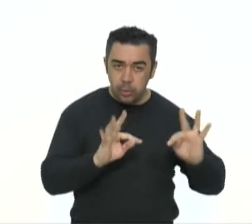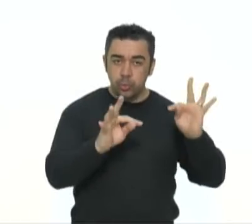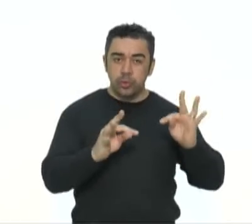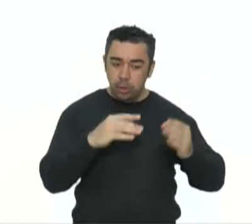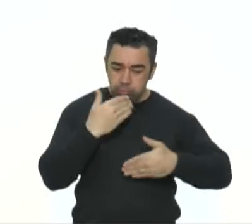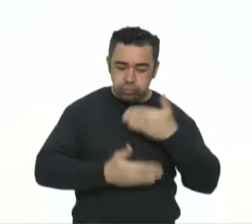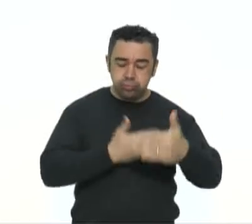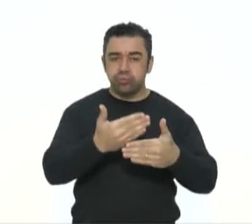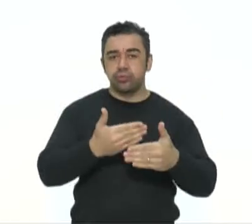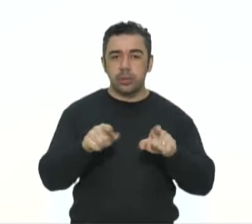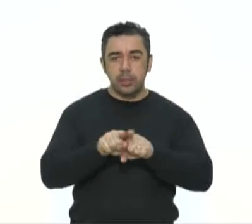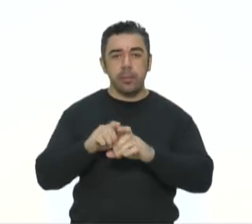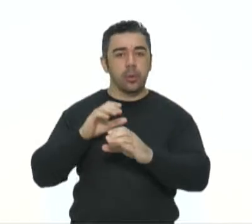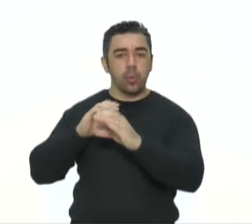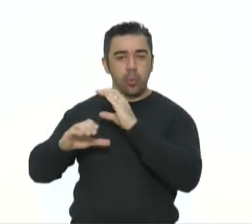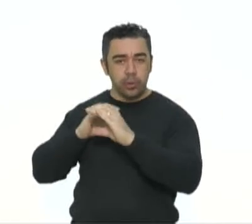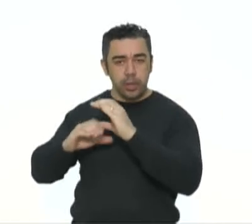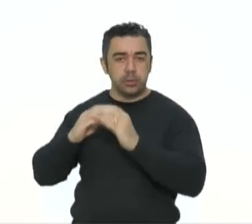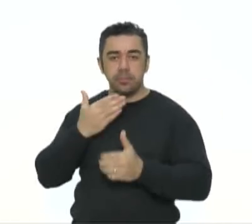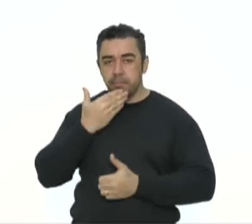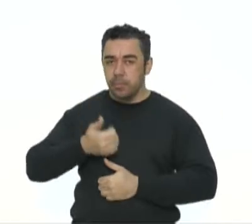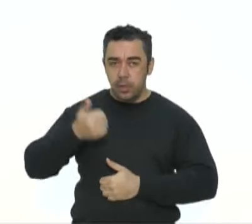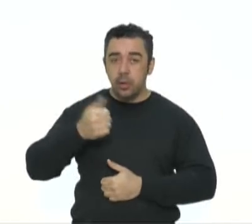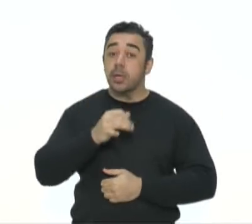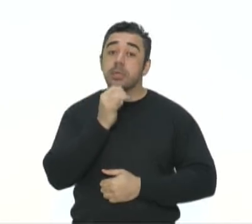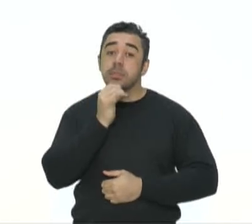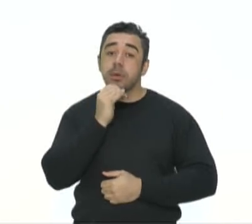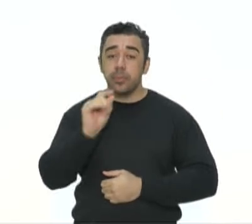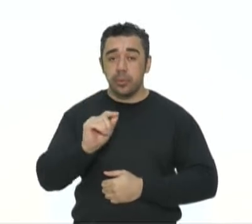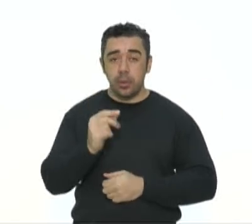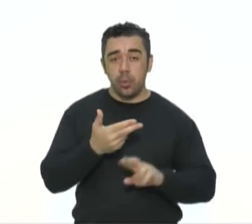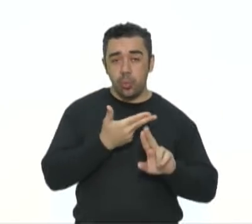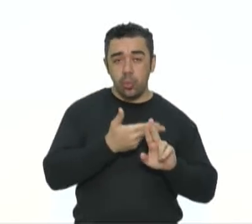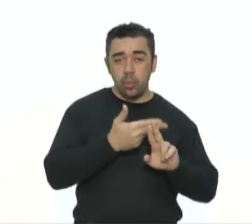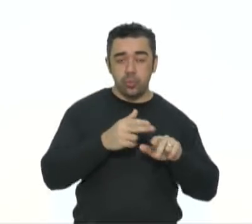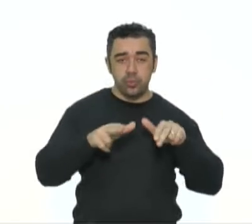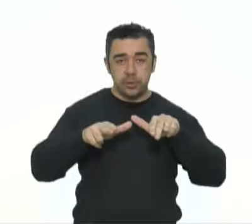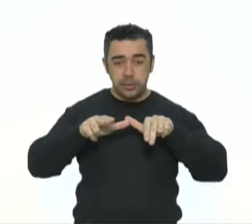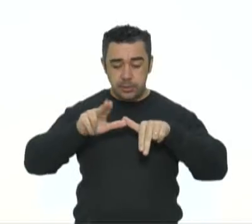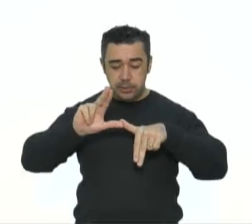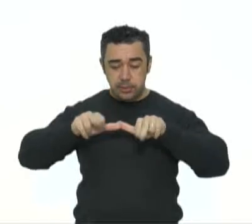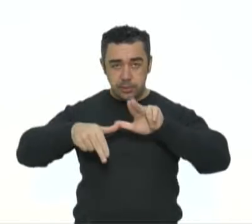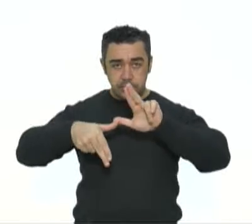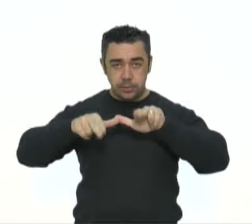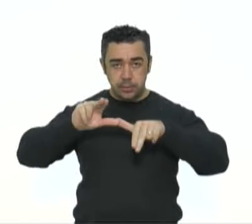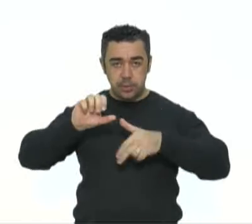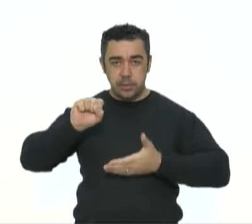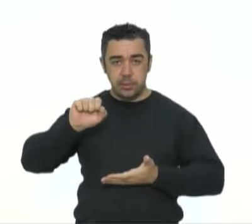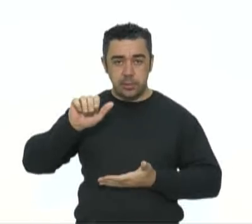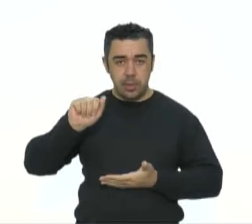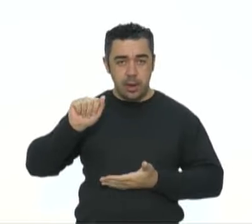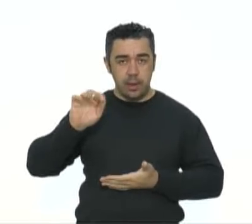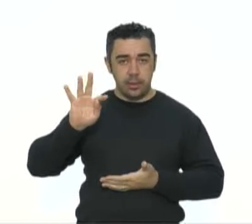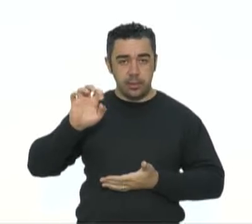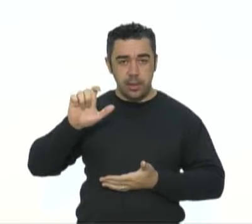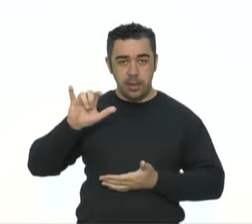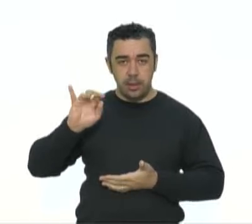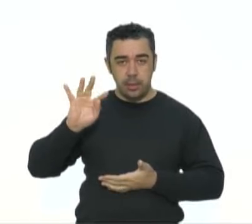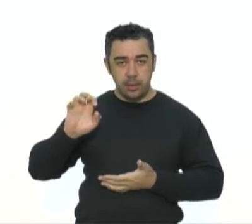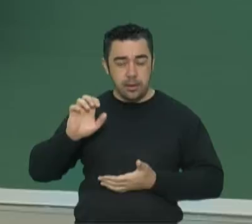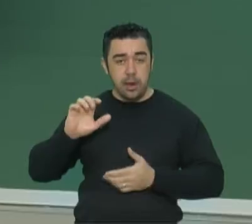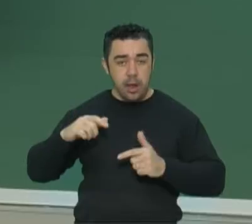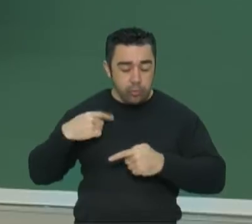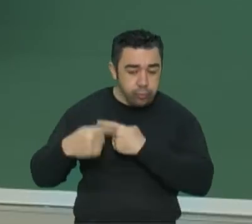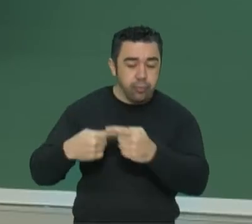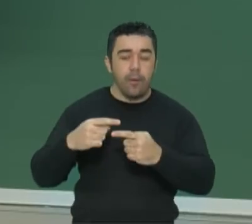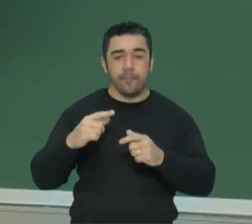tecnologias e das comunicações, como, por exemplo, o uso de satélites, que fez evoluir as televisões e